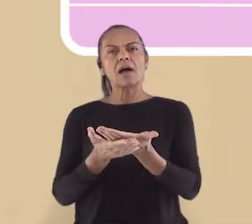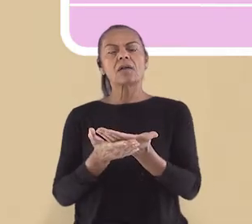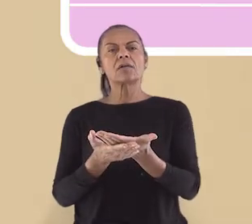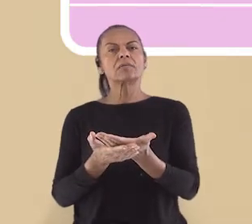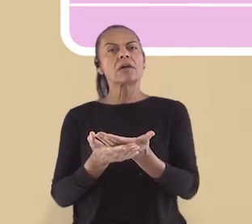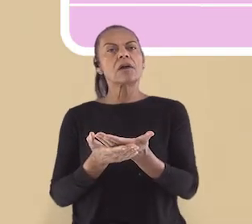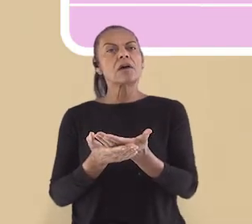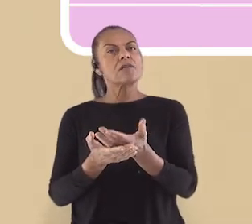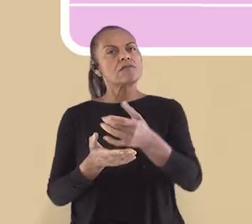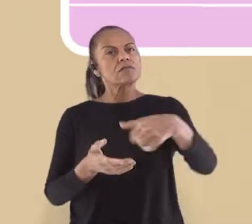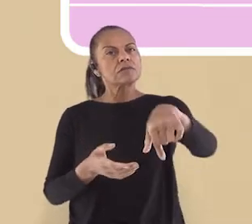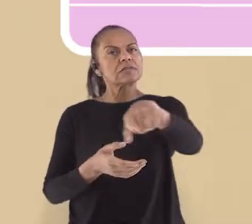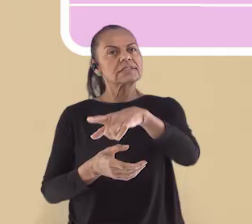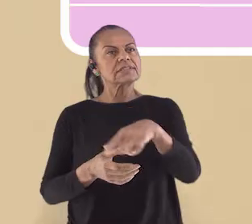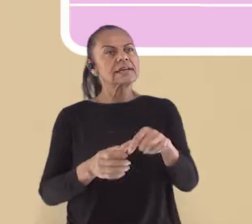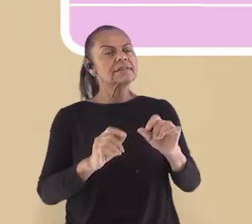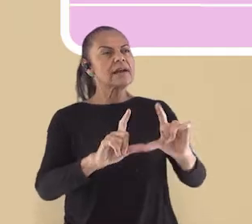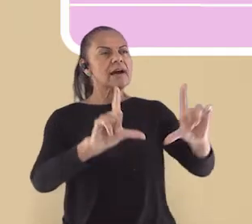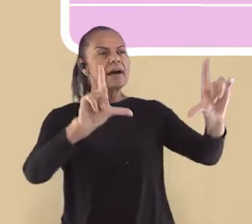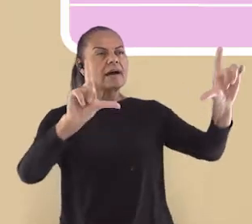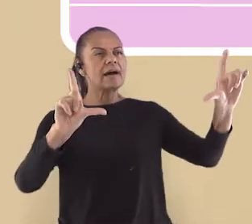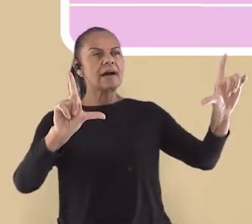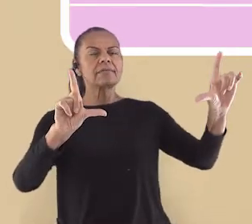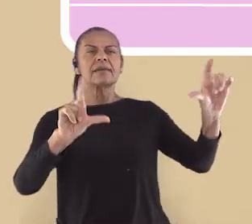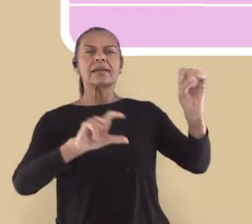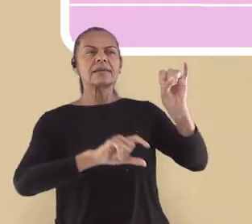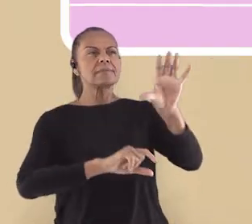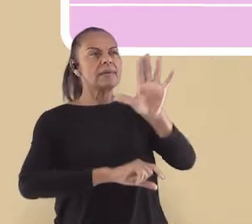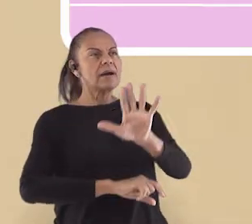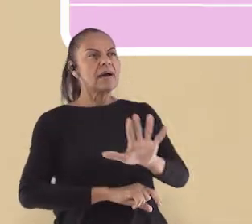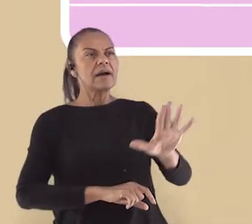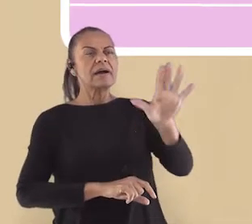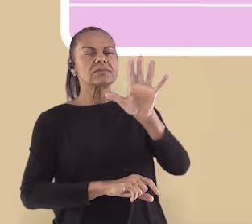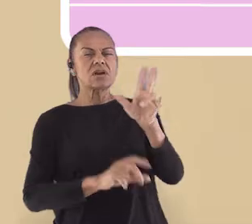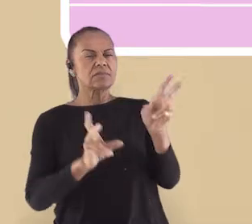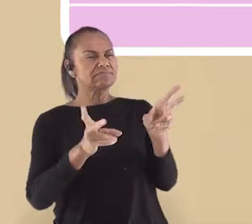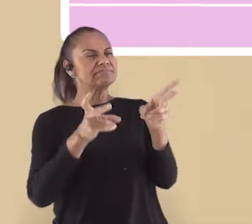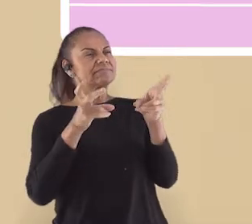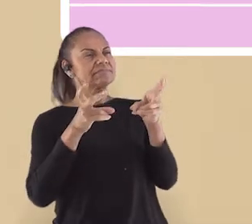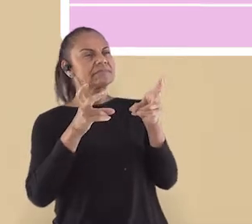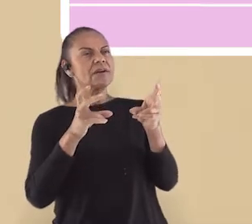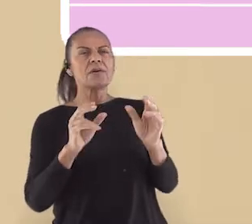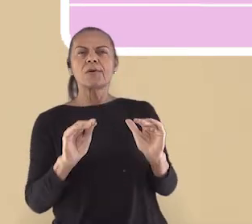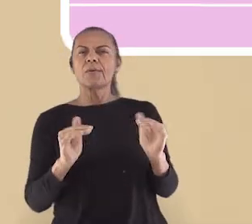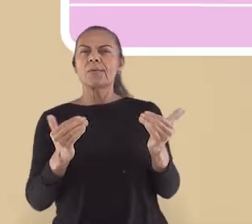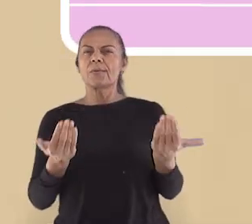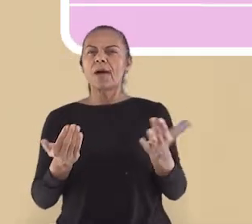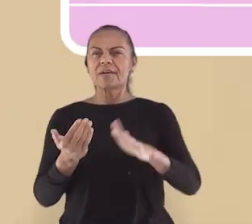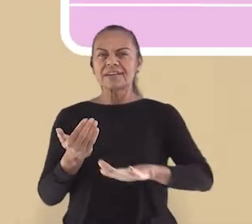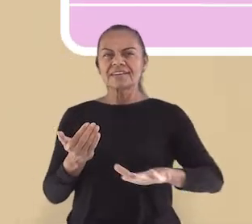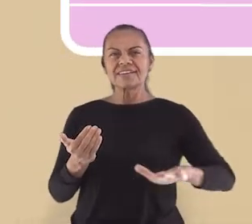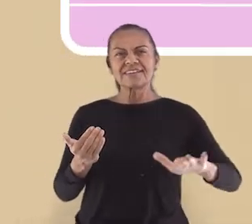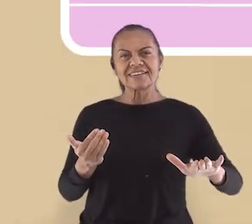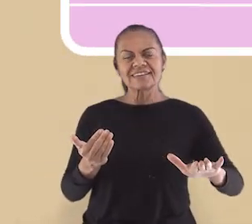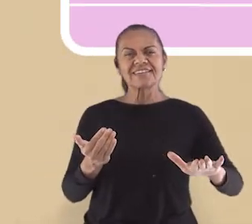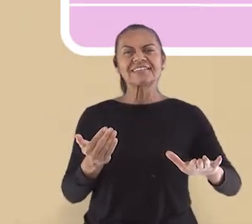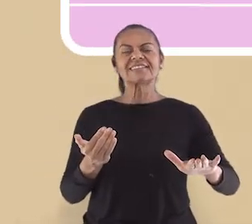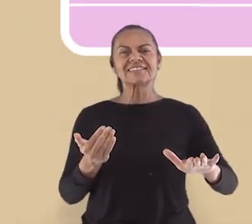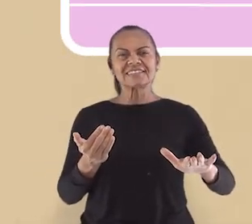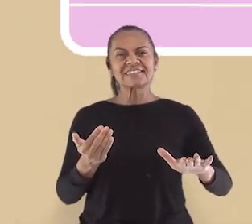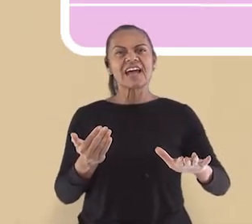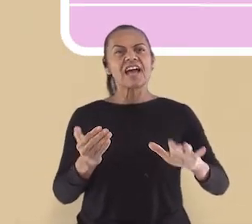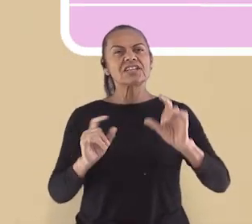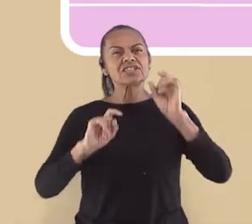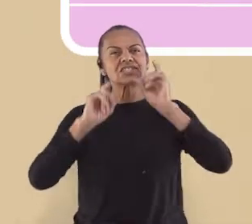observar as imagens no telão. Quais os gestos que as crianças precisam repetir para realizar as brincadeiras que aparecem